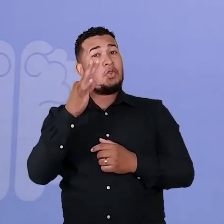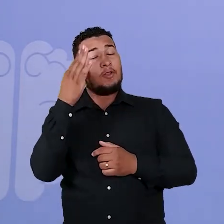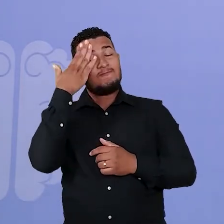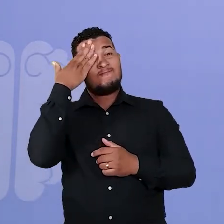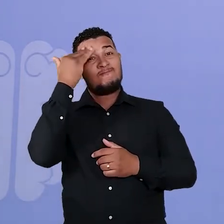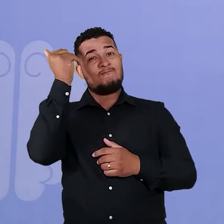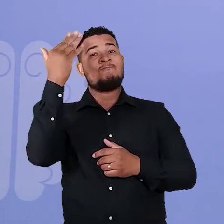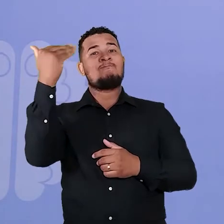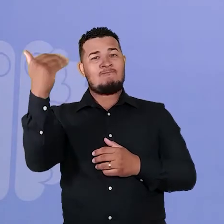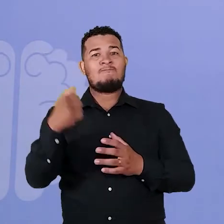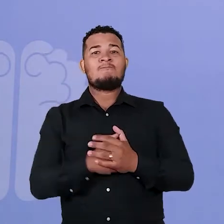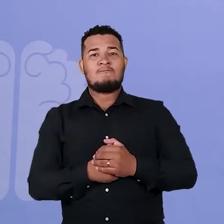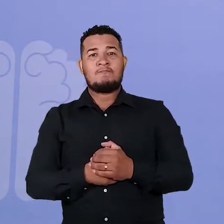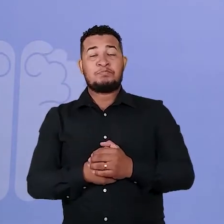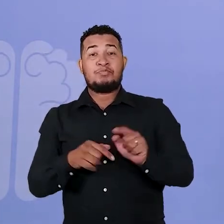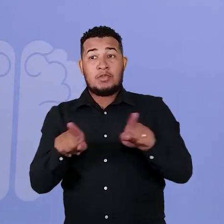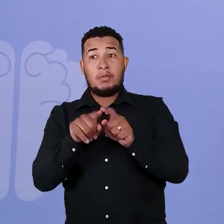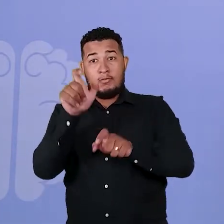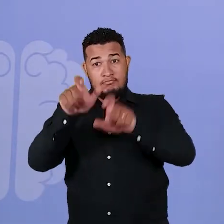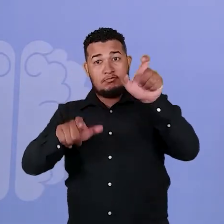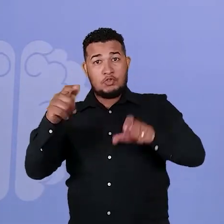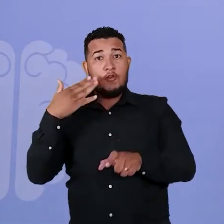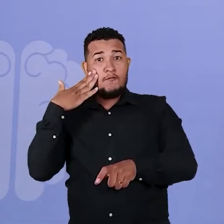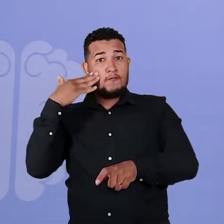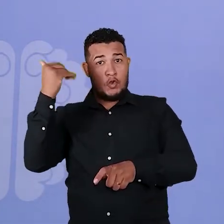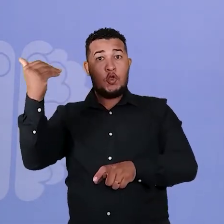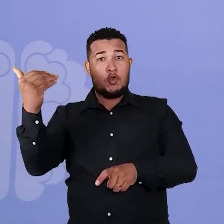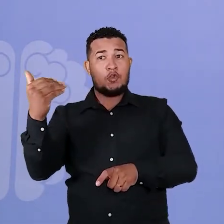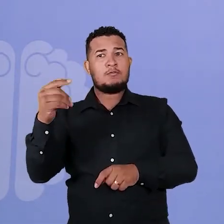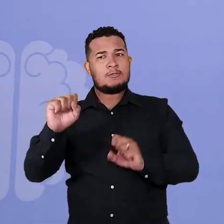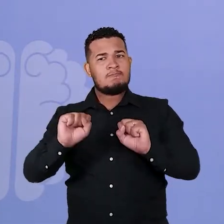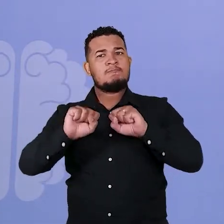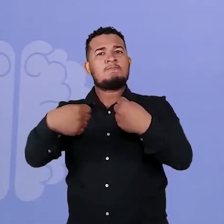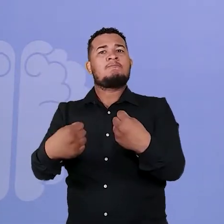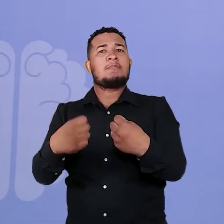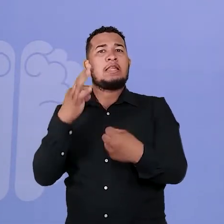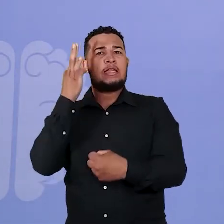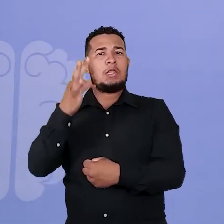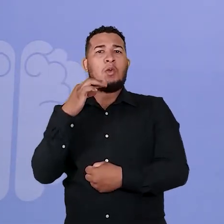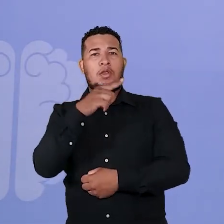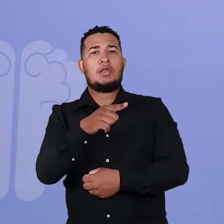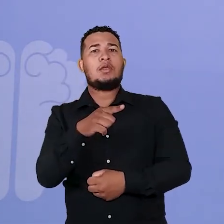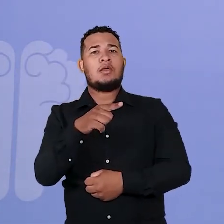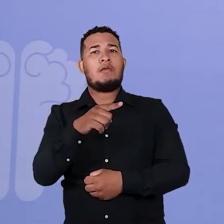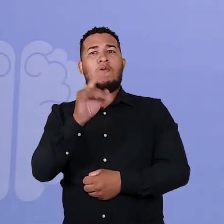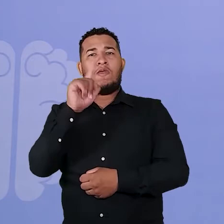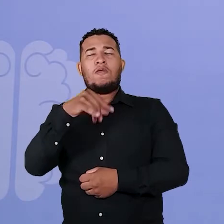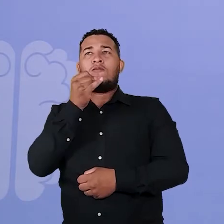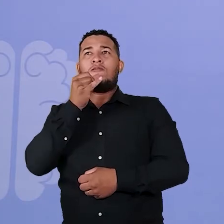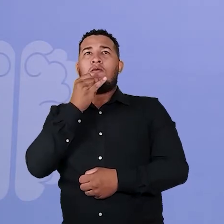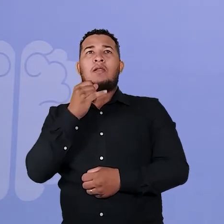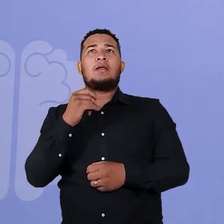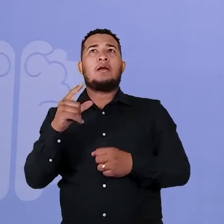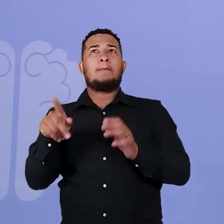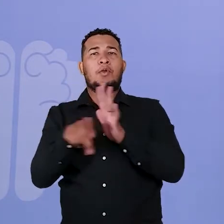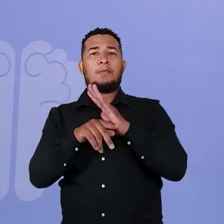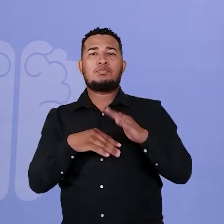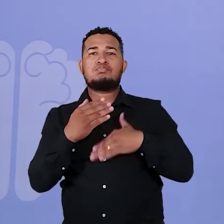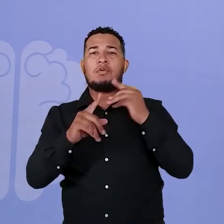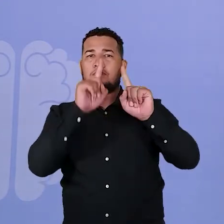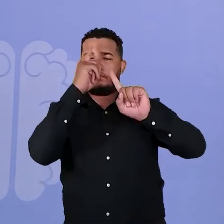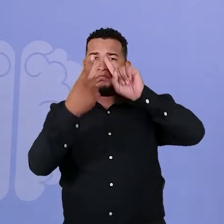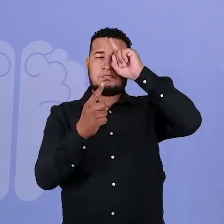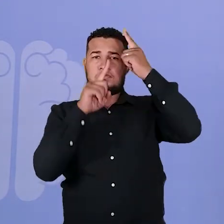teoria famosíssima e filósofos que são defensores dessa teoria estão por trás, por exemplo,